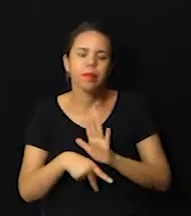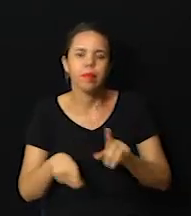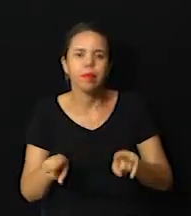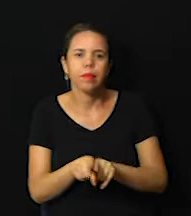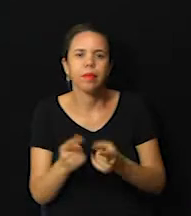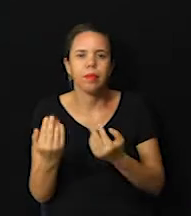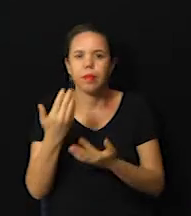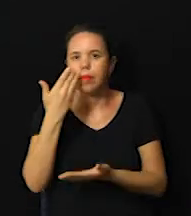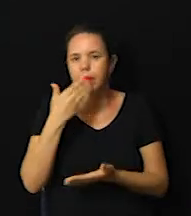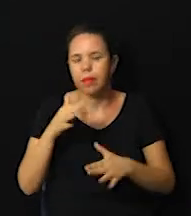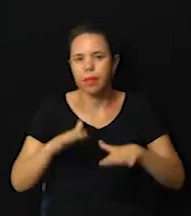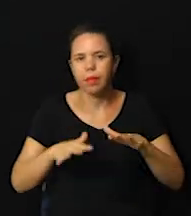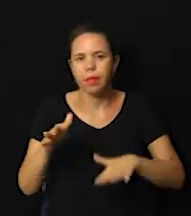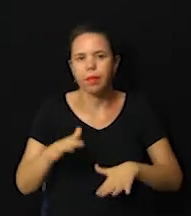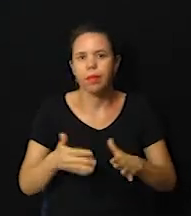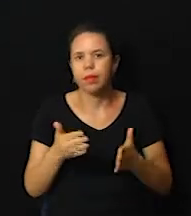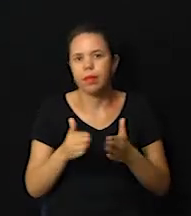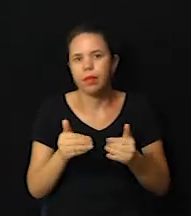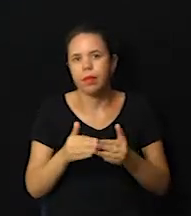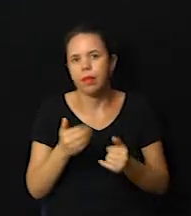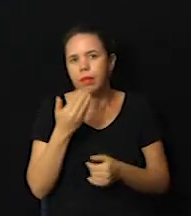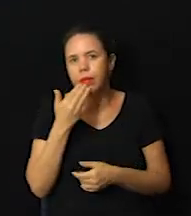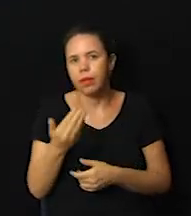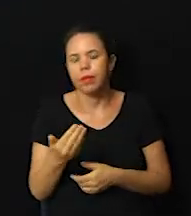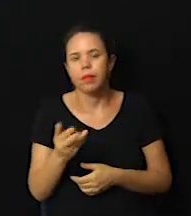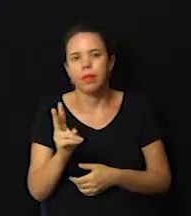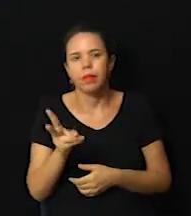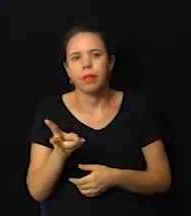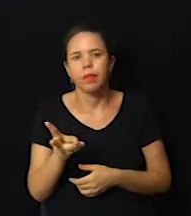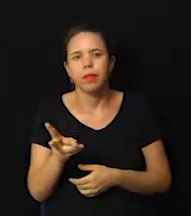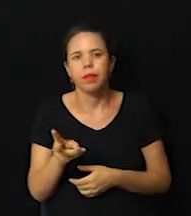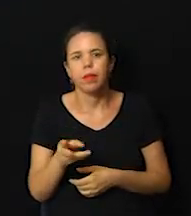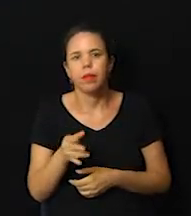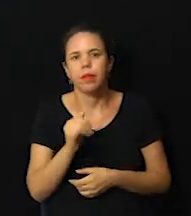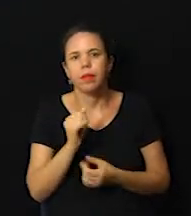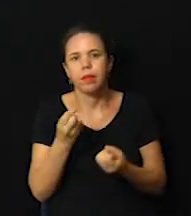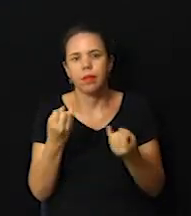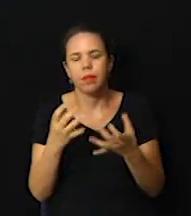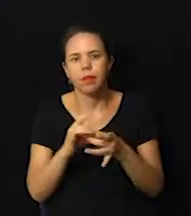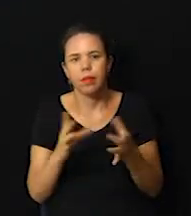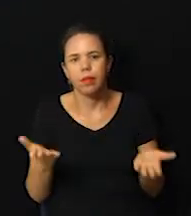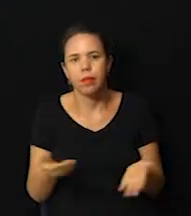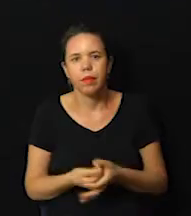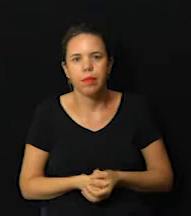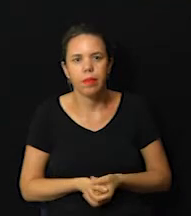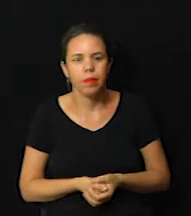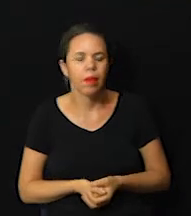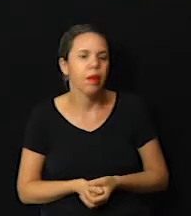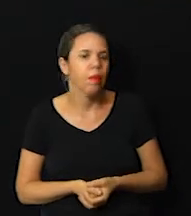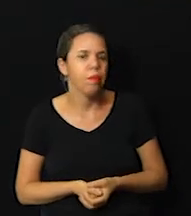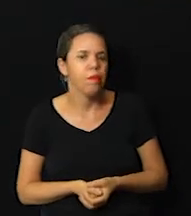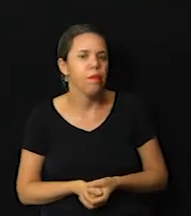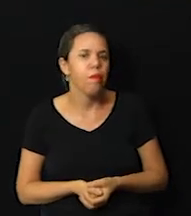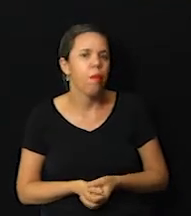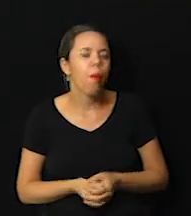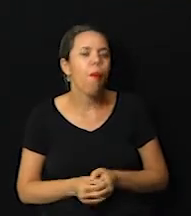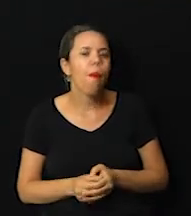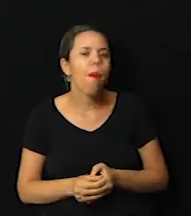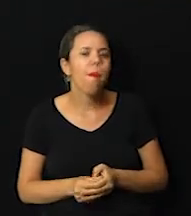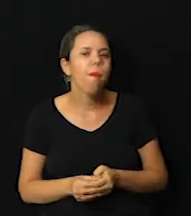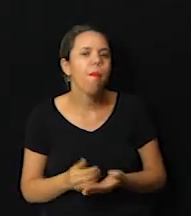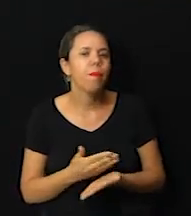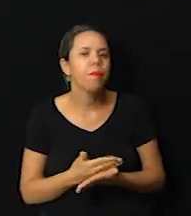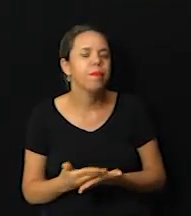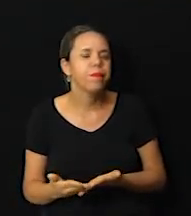que as crianças às vezes pedem para a gente, né? A gente sempre vai inovando com eles. Então começou